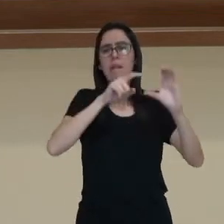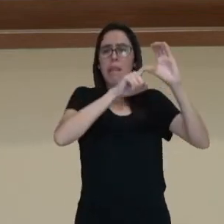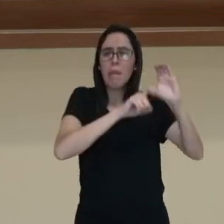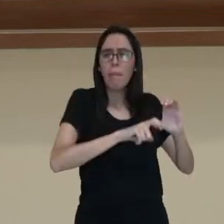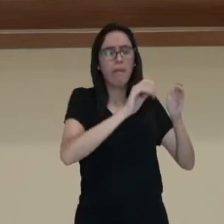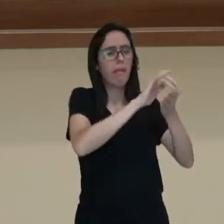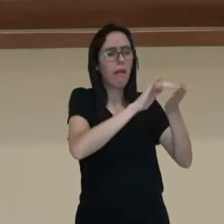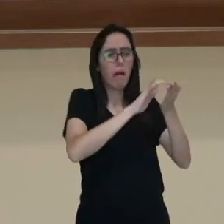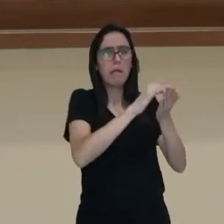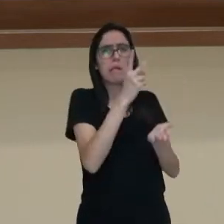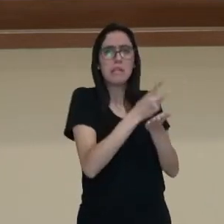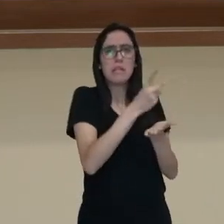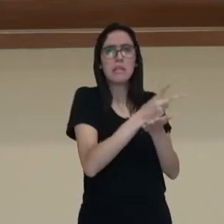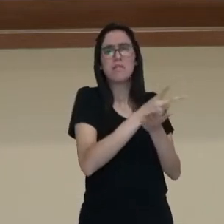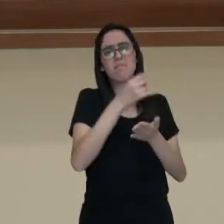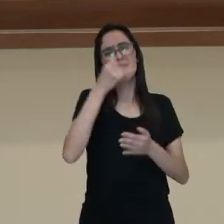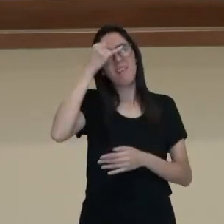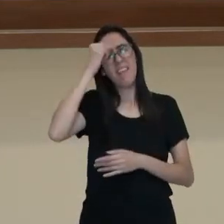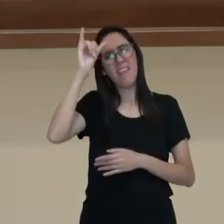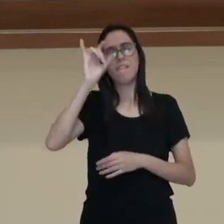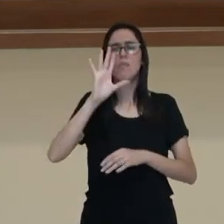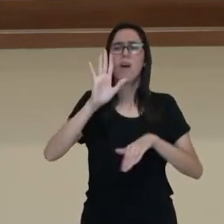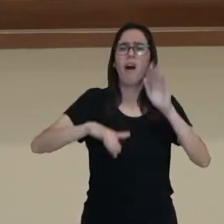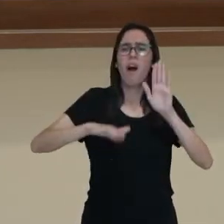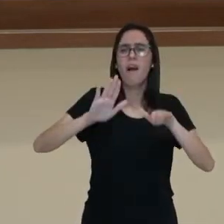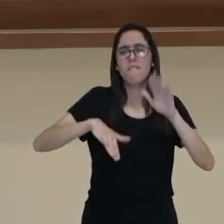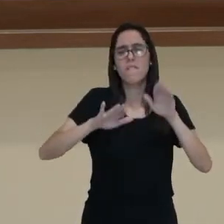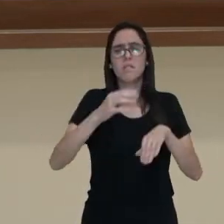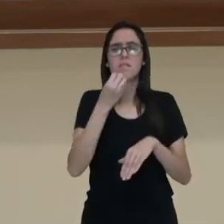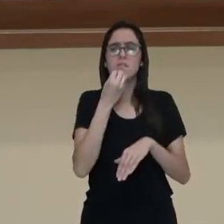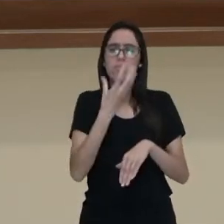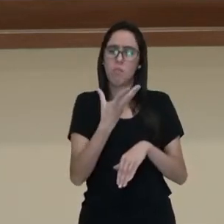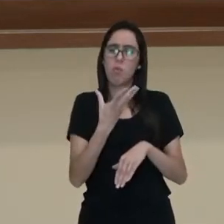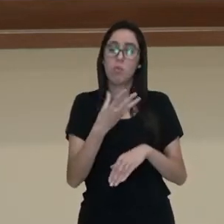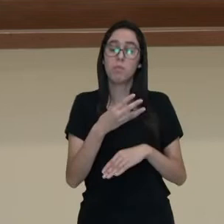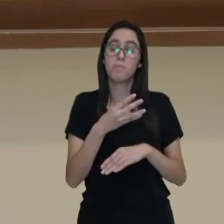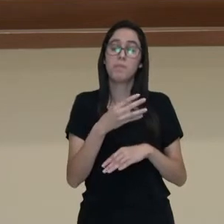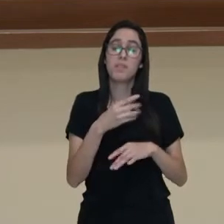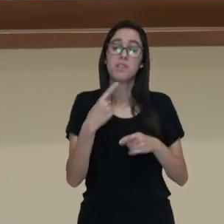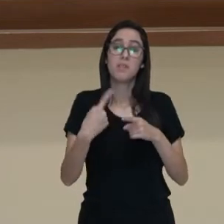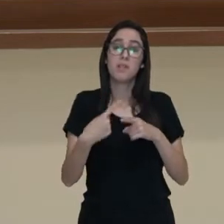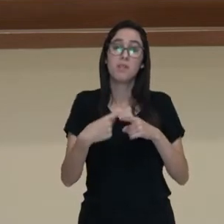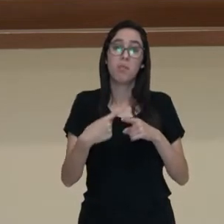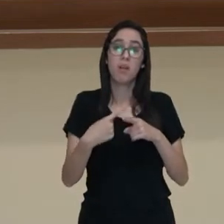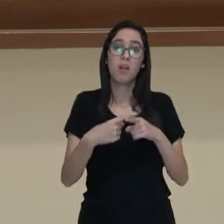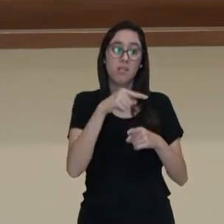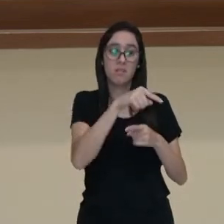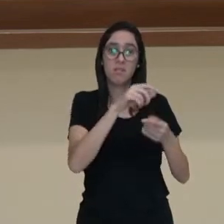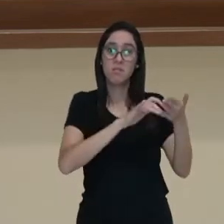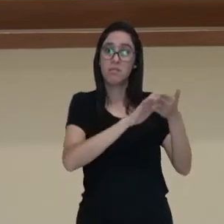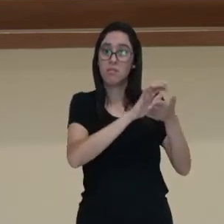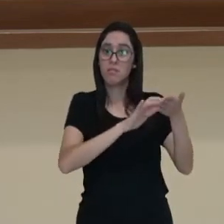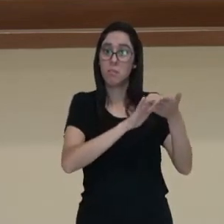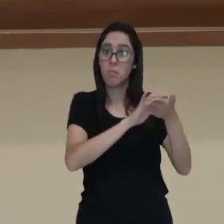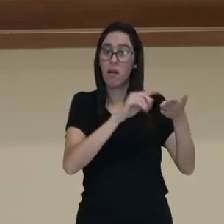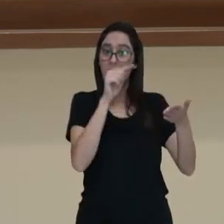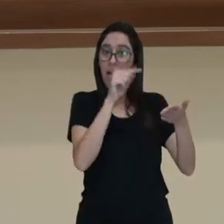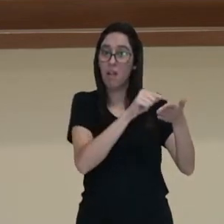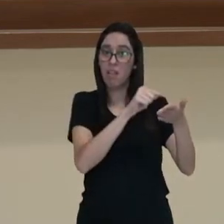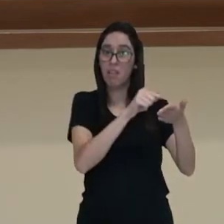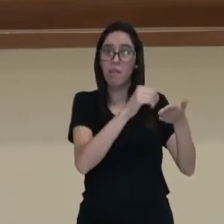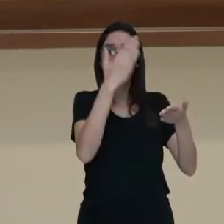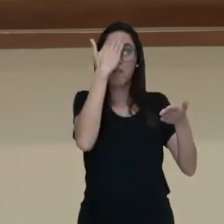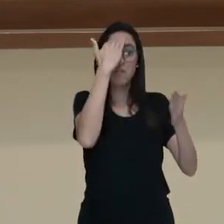possa só te auxiliar e não te dar a resposta por completa. Porque, afinal de contas, a máquina não pode saber algo que